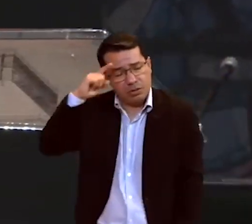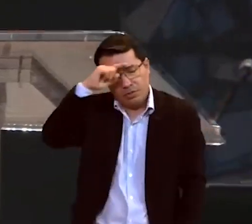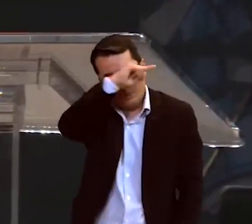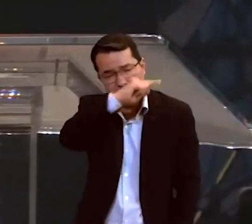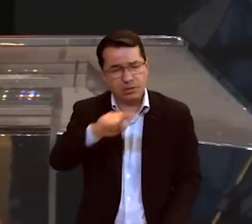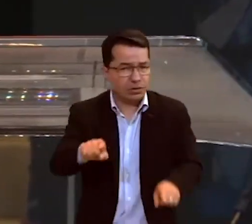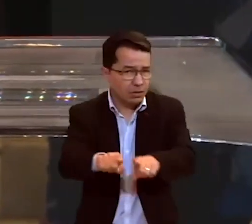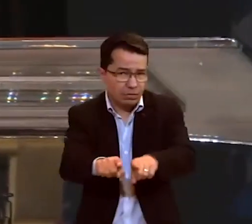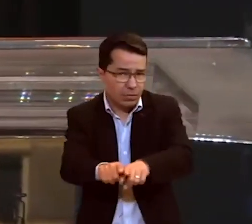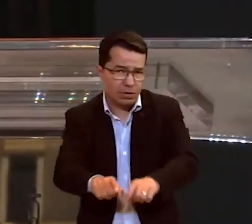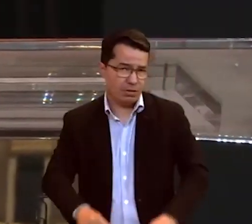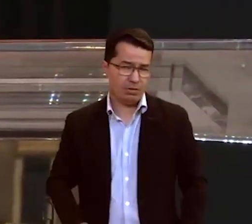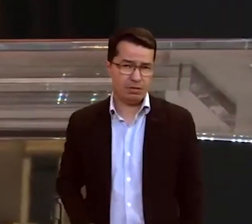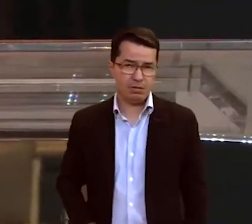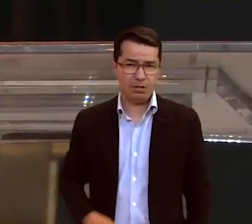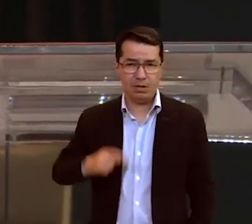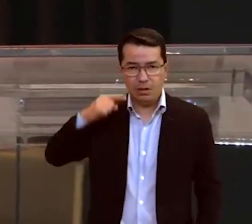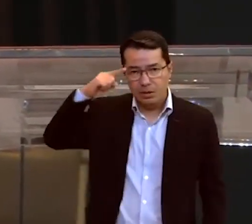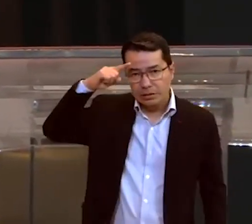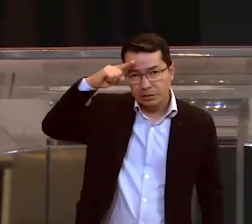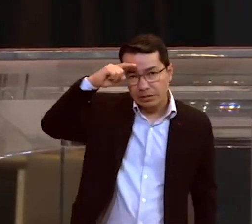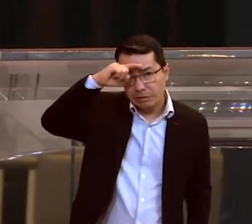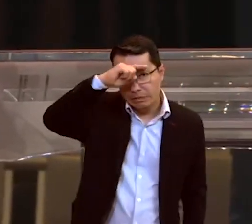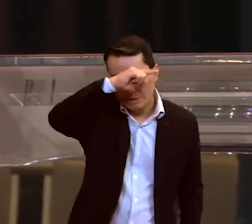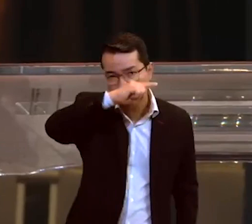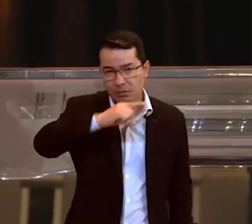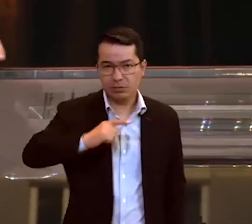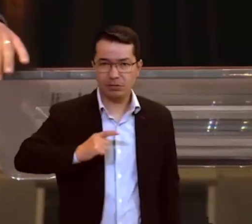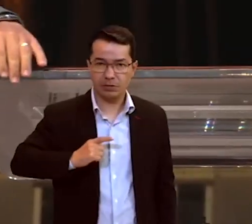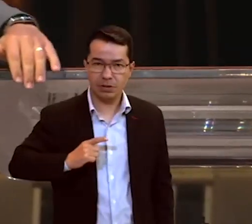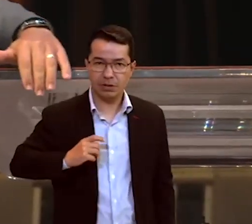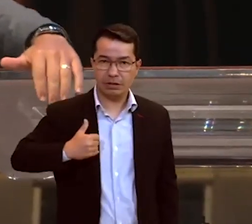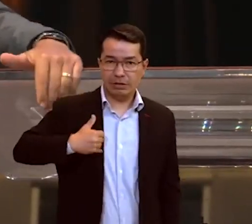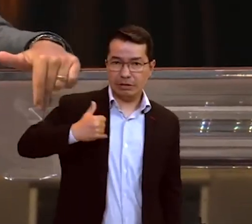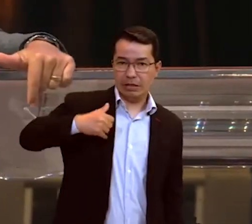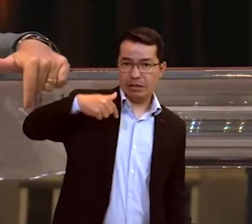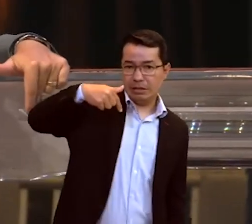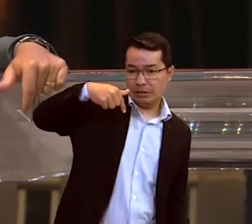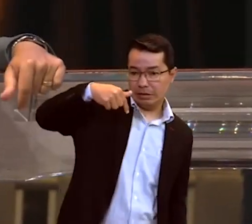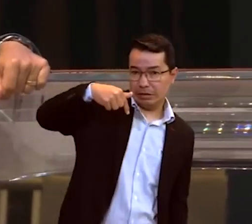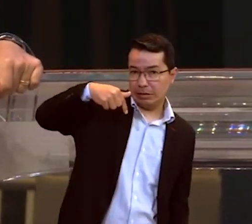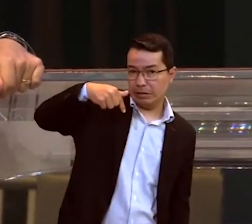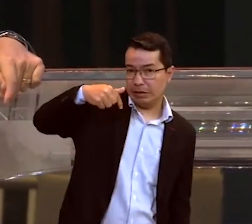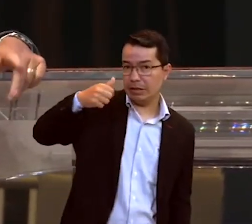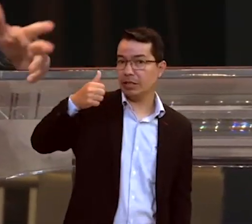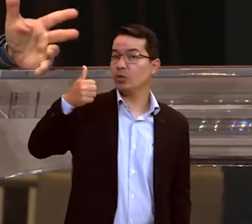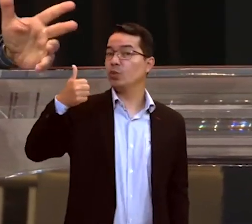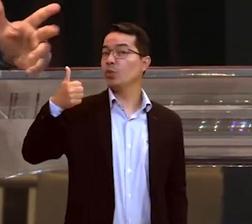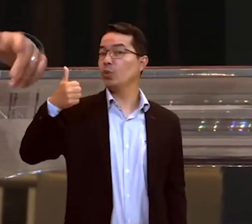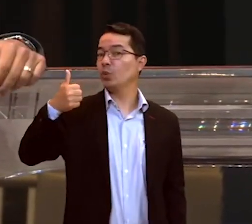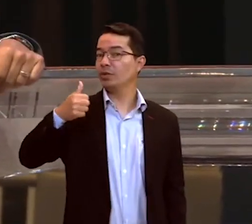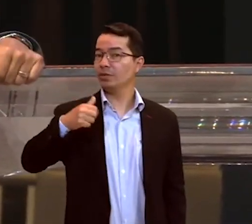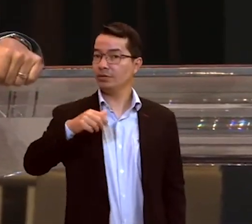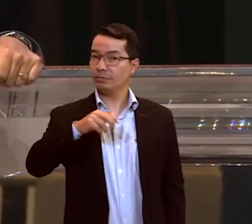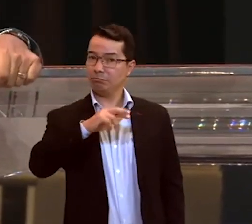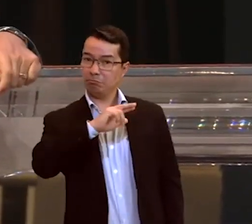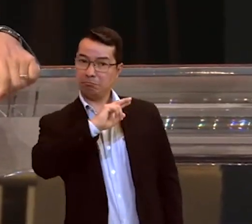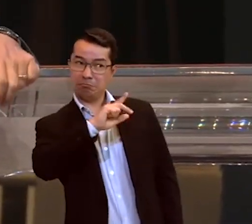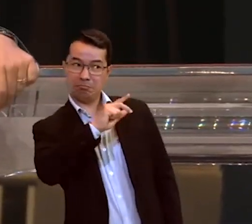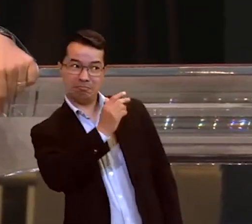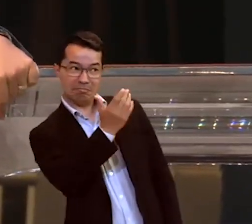A dificuldade, para alguém que está completando 71 anos como nosso querido pastor, são umas.